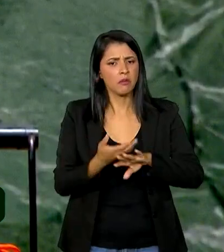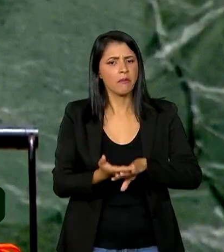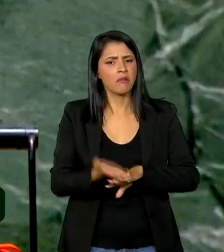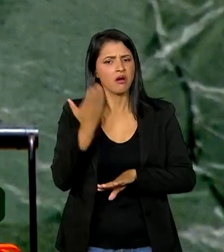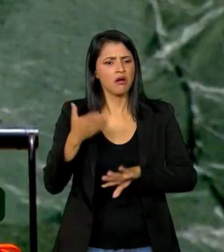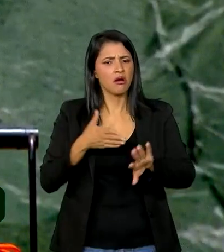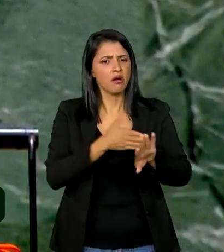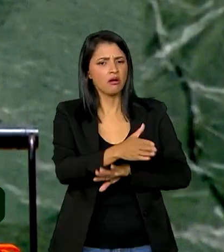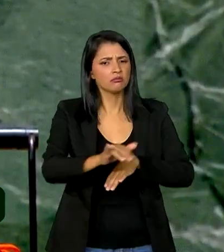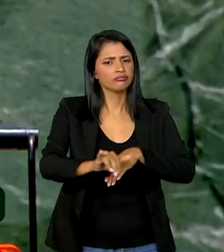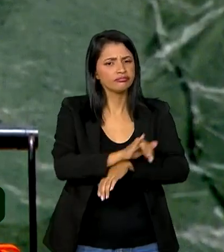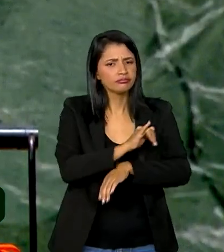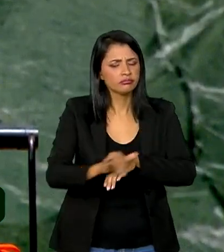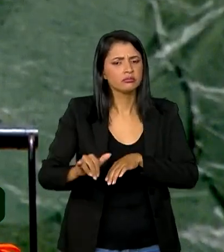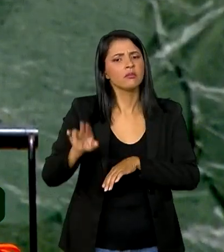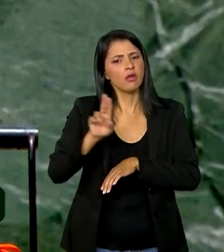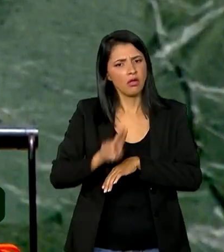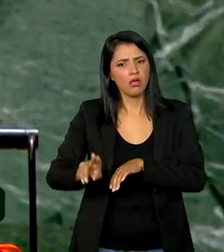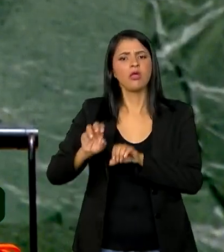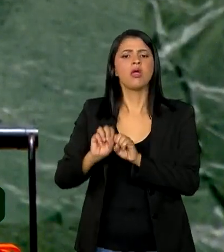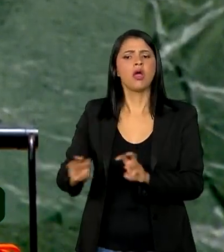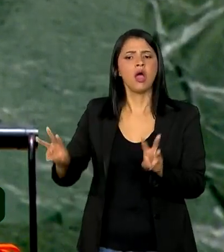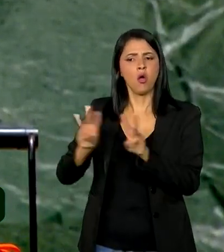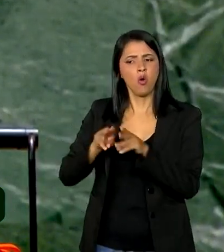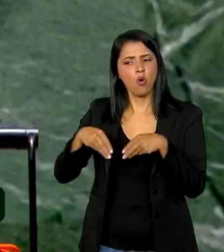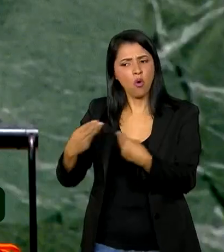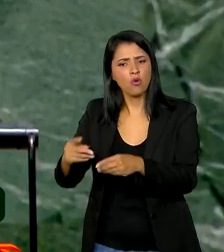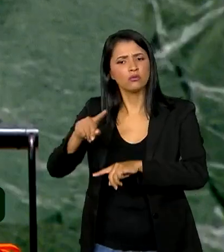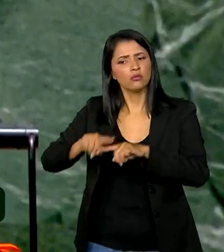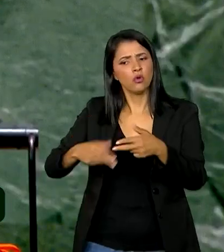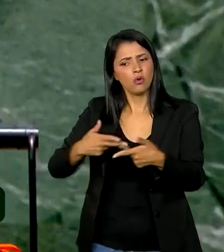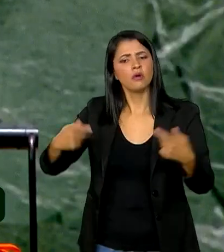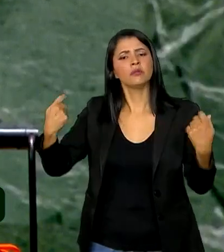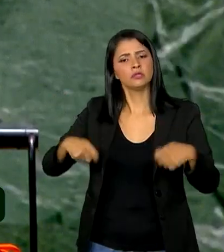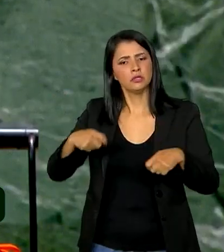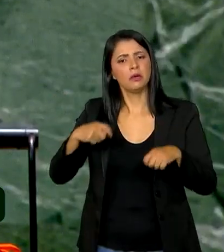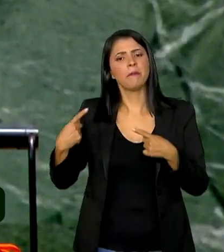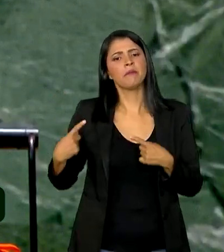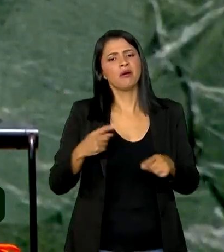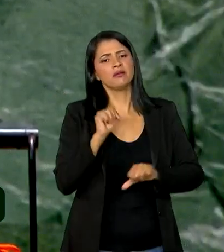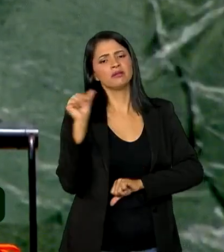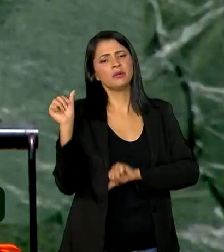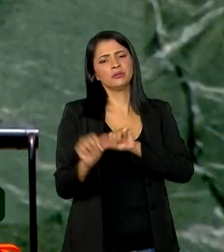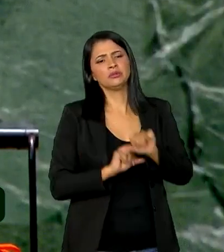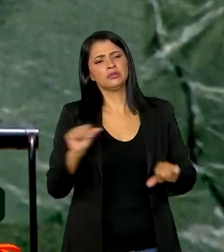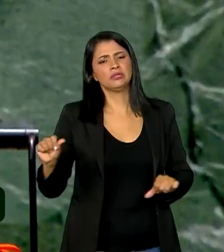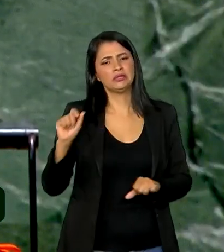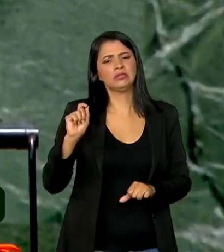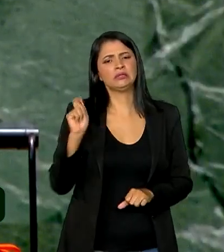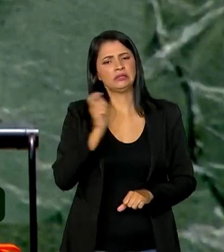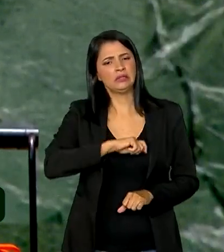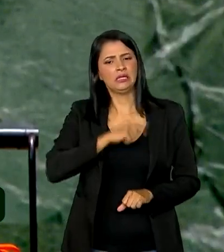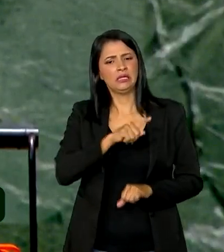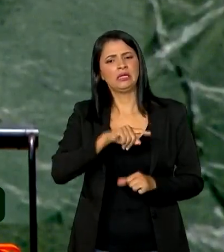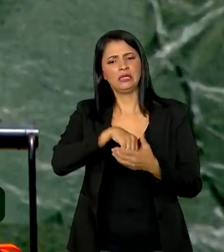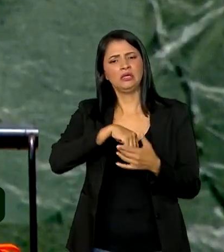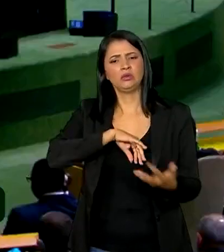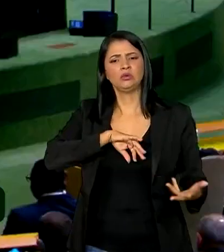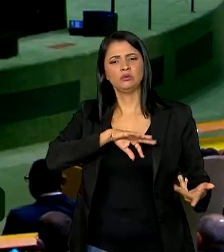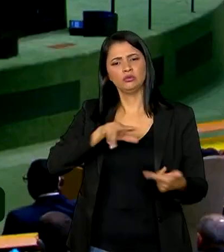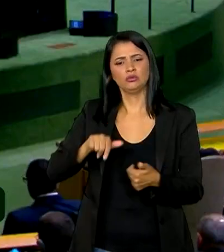e dotar a ONU dos meios necessários para enfrentar as mudanças vertiginosas do panorama